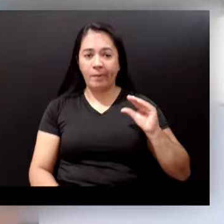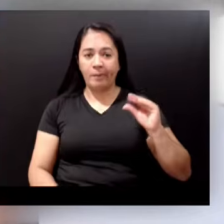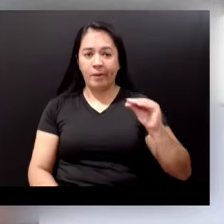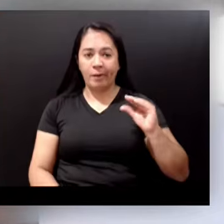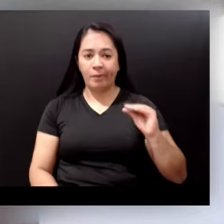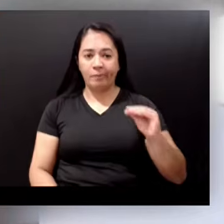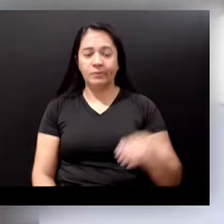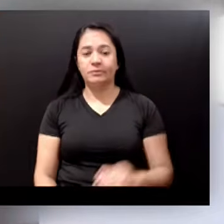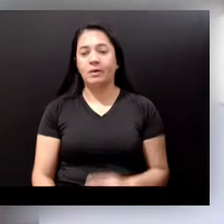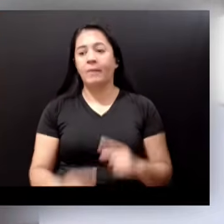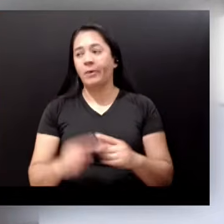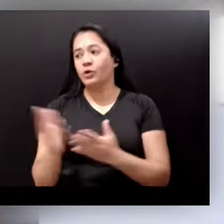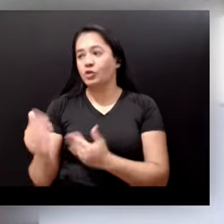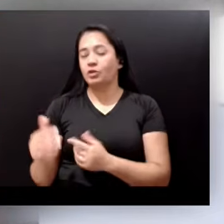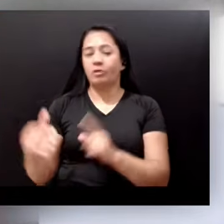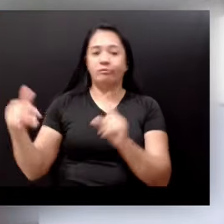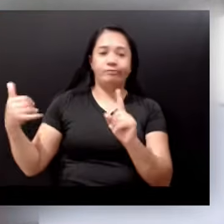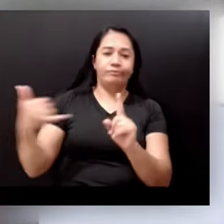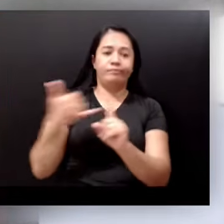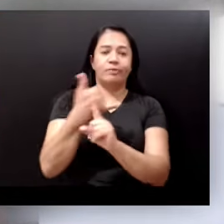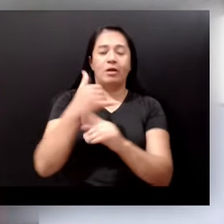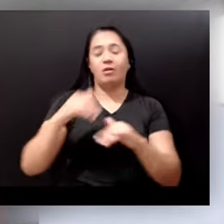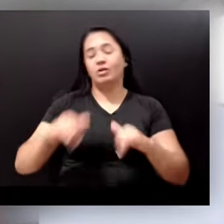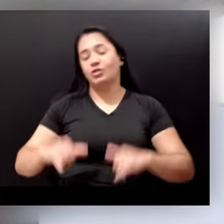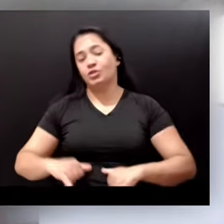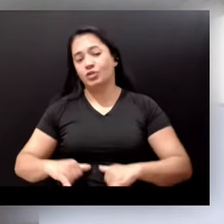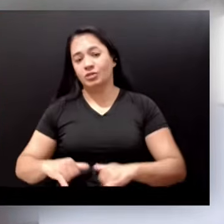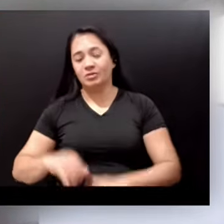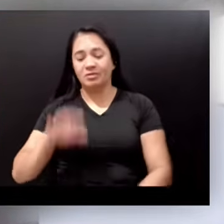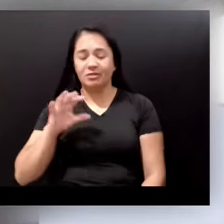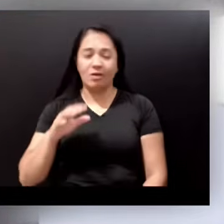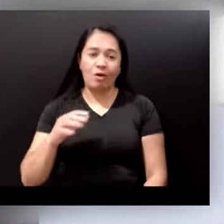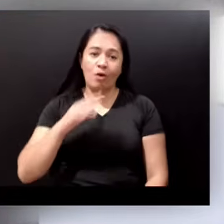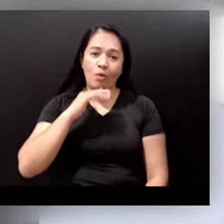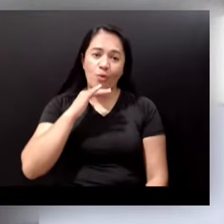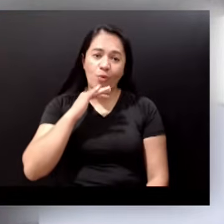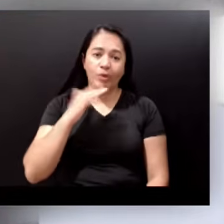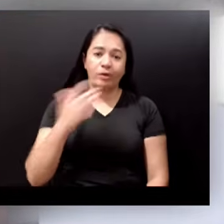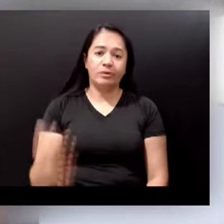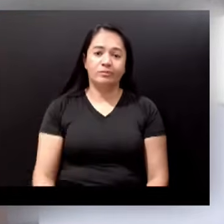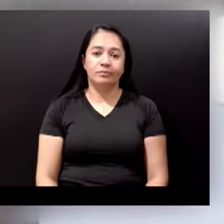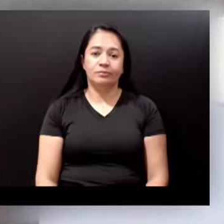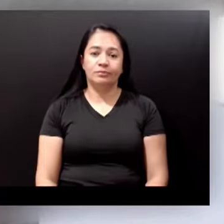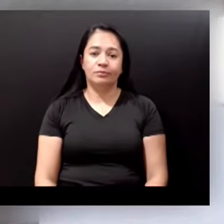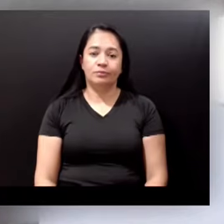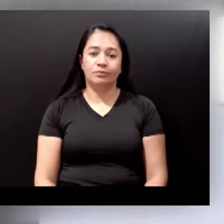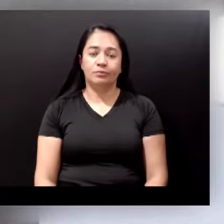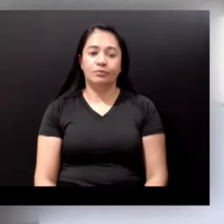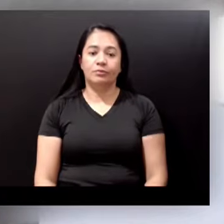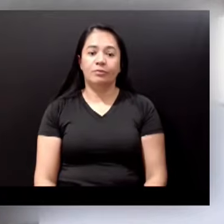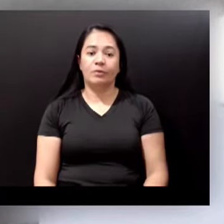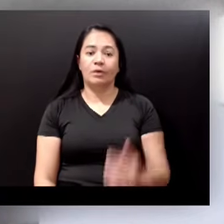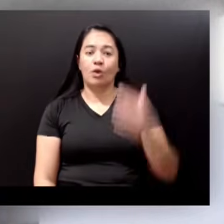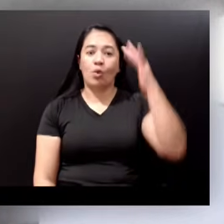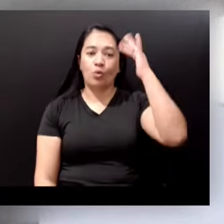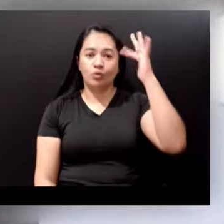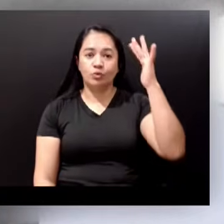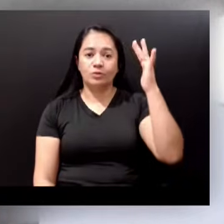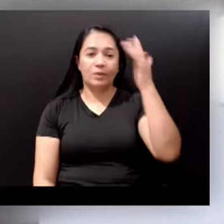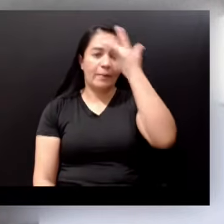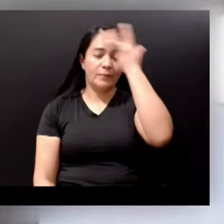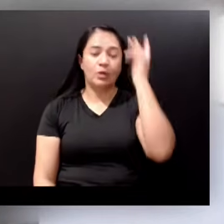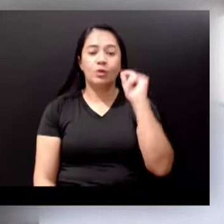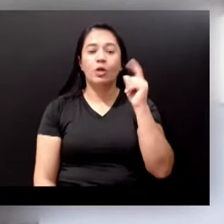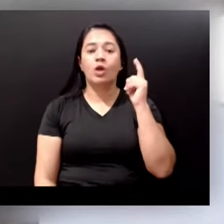né? E isso é muito ruim. Então, eu acho que o maior sonho que uma pessoa disfluente tem é de poder se comunicar de